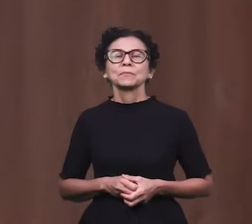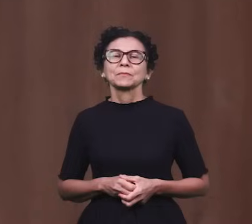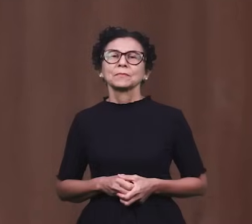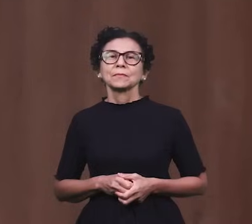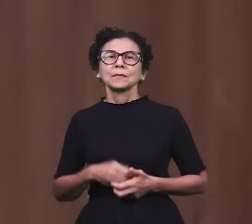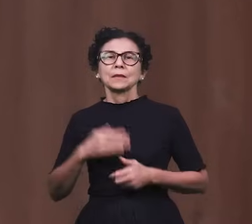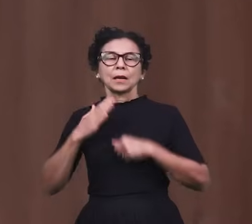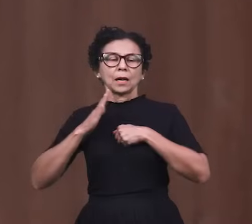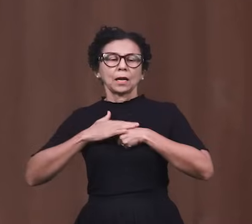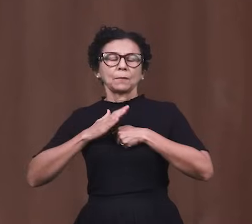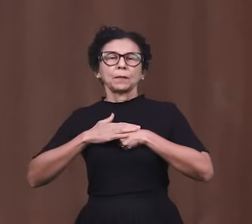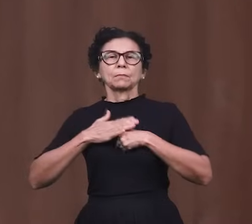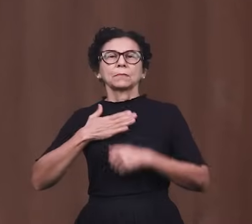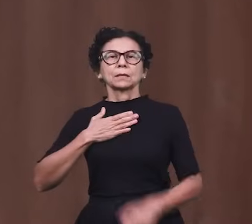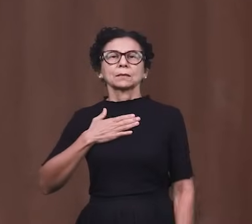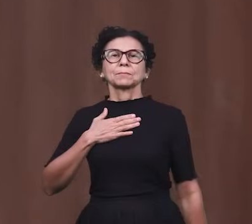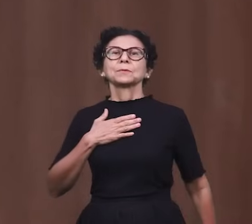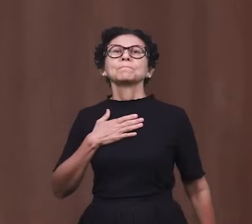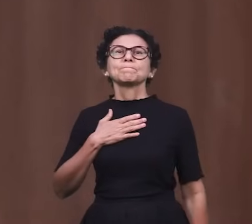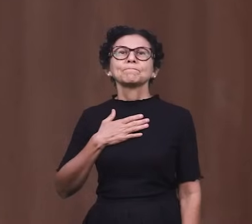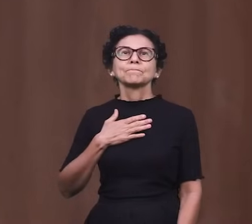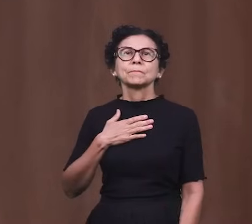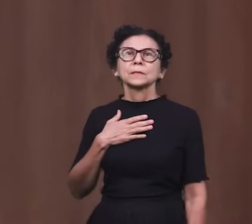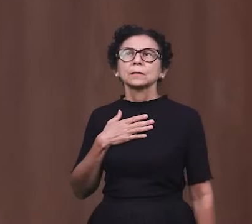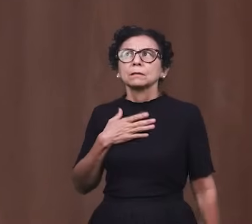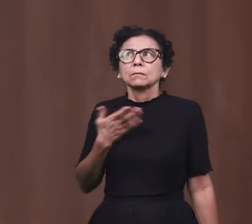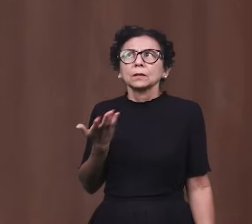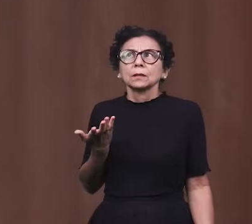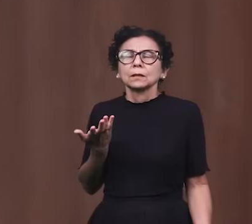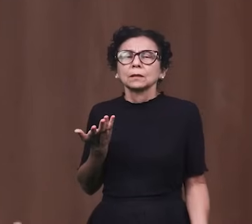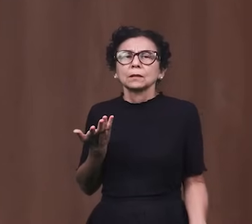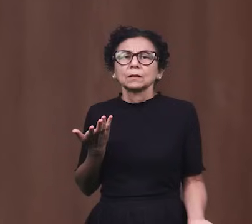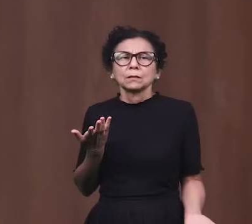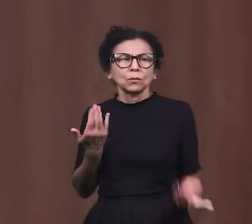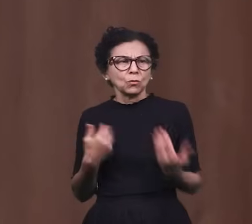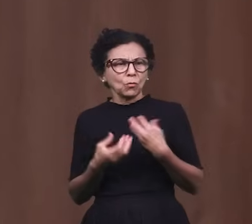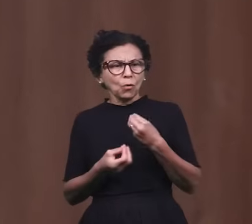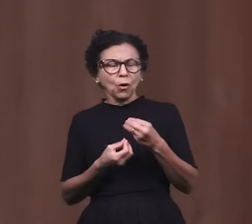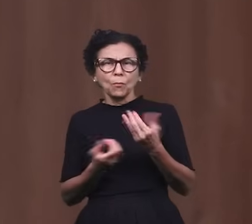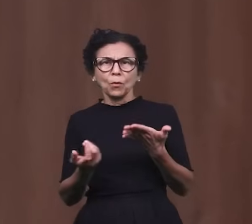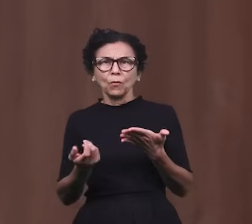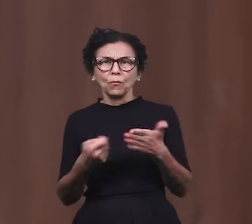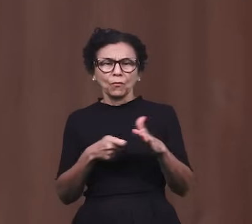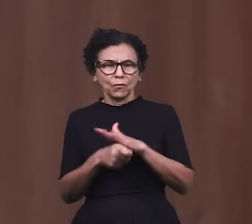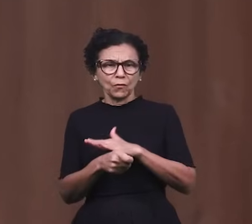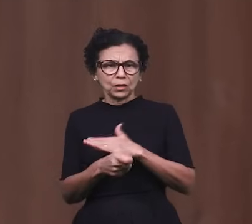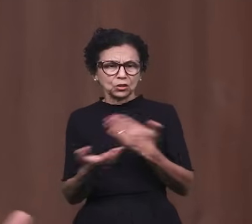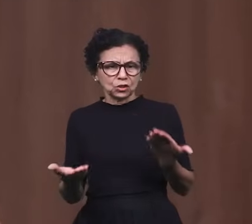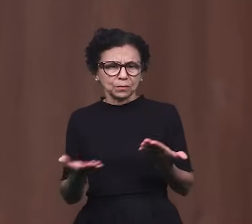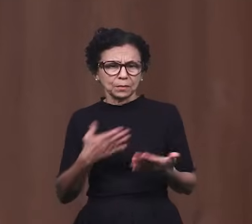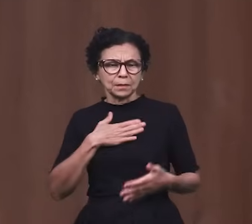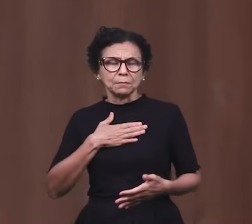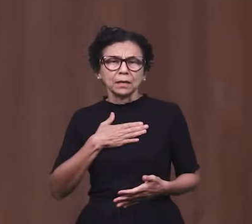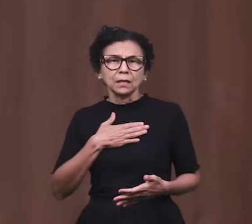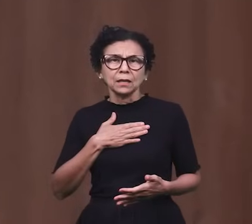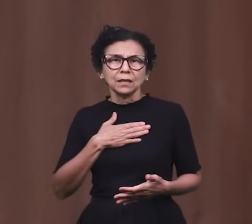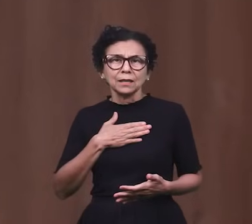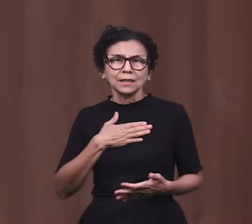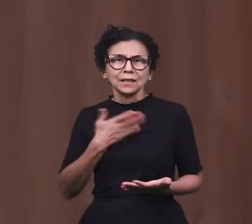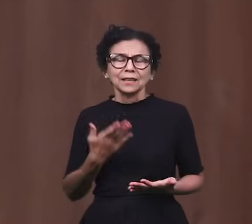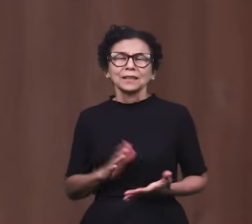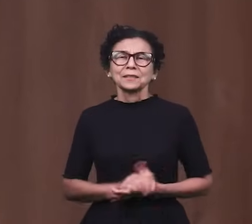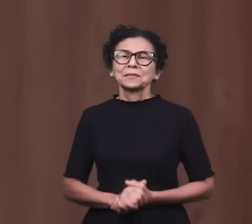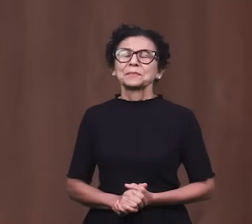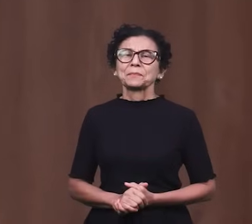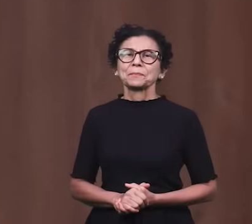investimento? Eu sempre falo, eu investiria em mim mesmo. Muito bom. É uma pergunta que parece, assim, óbvia, né? Eu vou investir em mim mesmo,